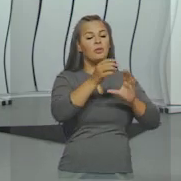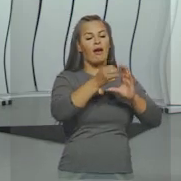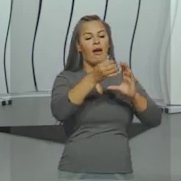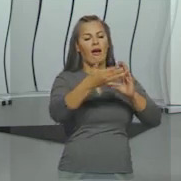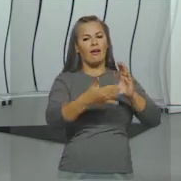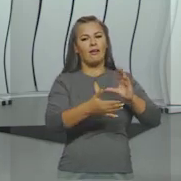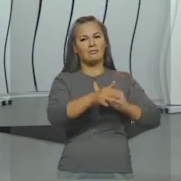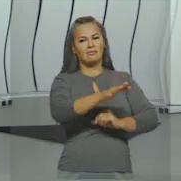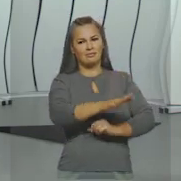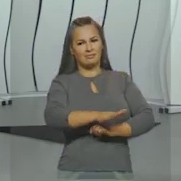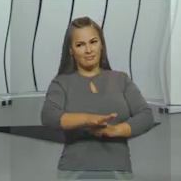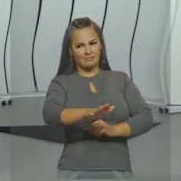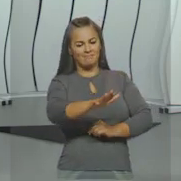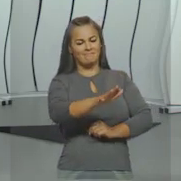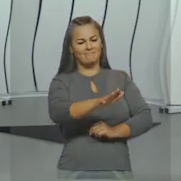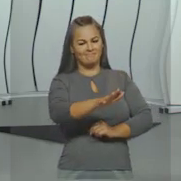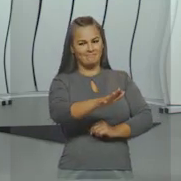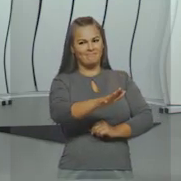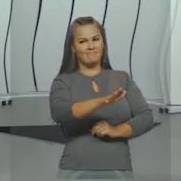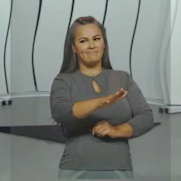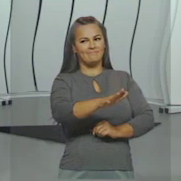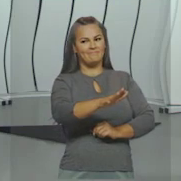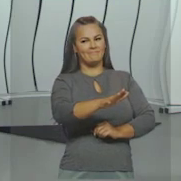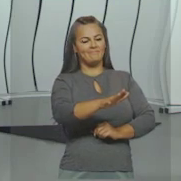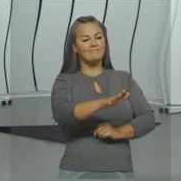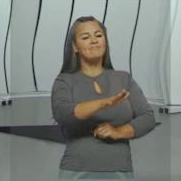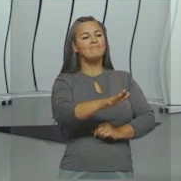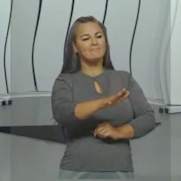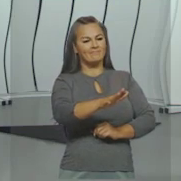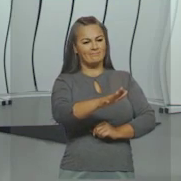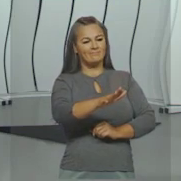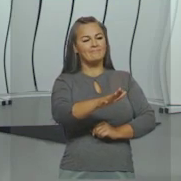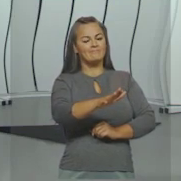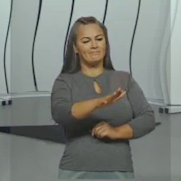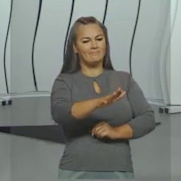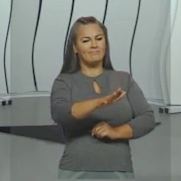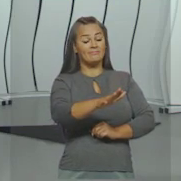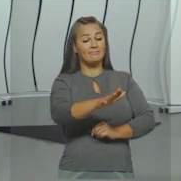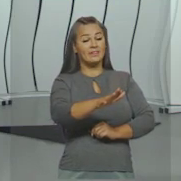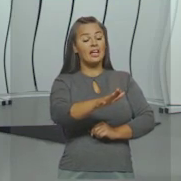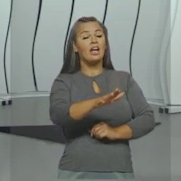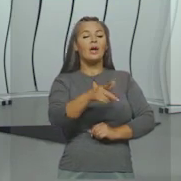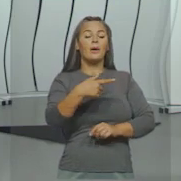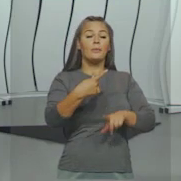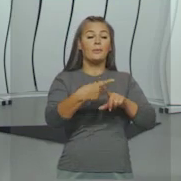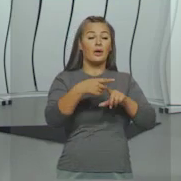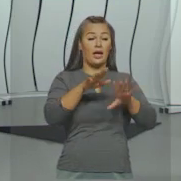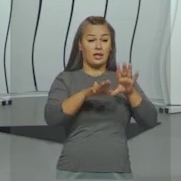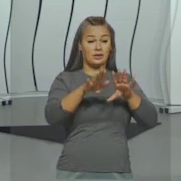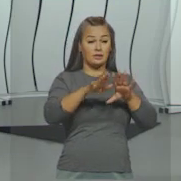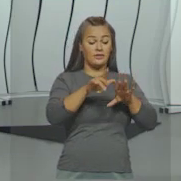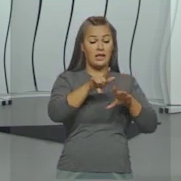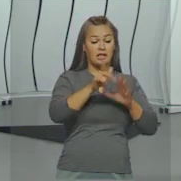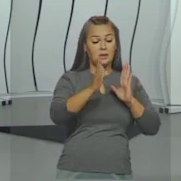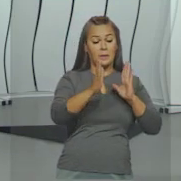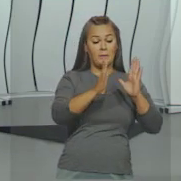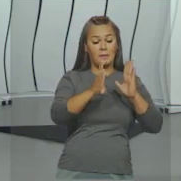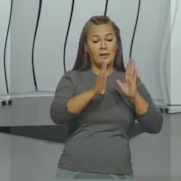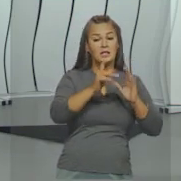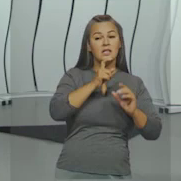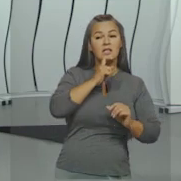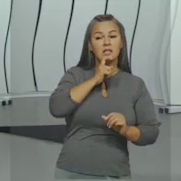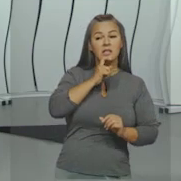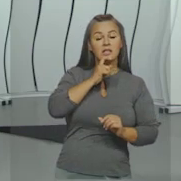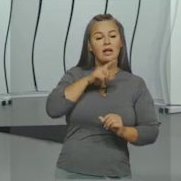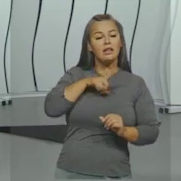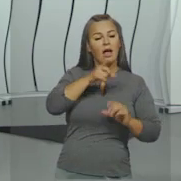região que não variam tanto. Que toda vez que for inverno ali naquela região vai ter aquelas características, toda vez que